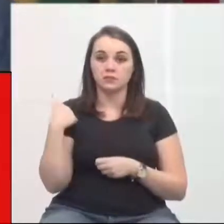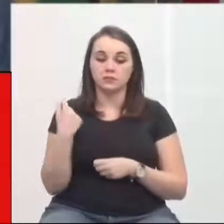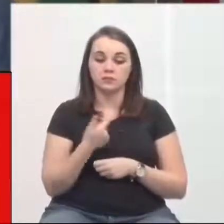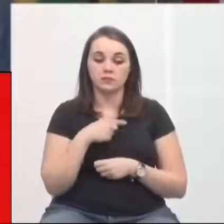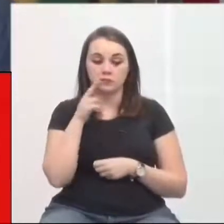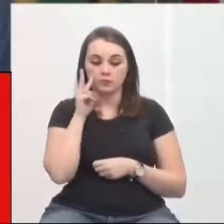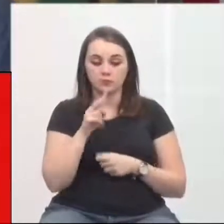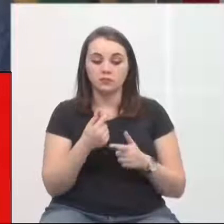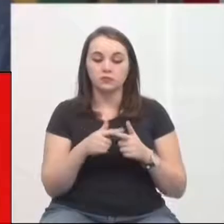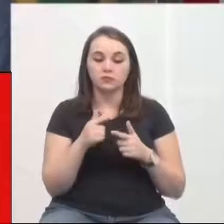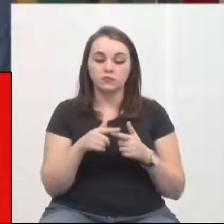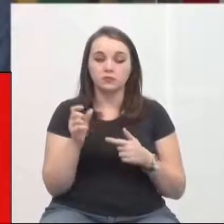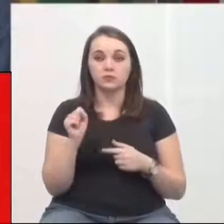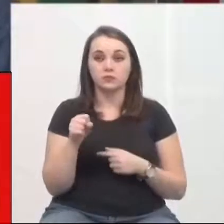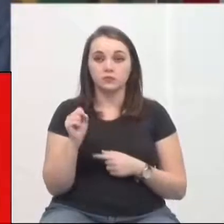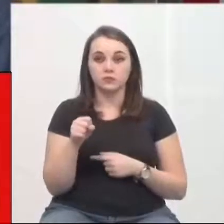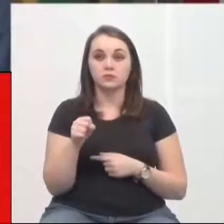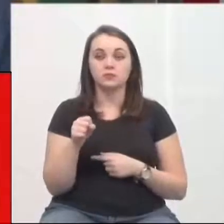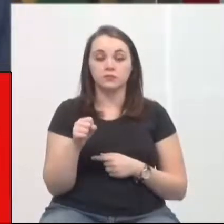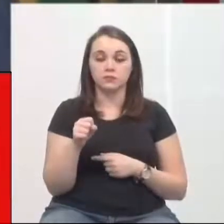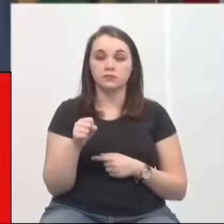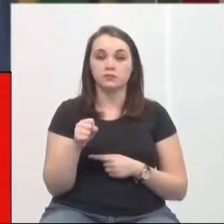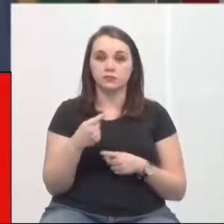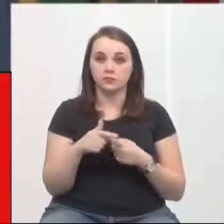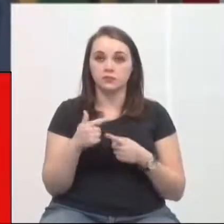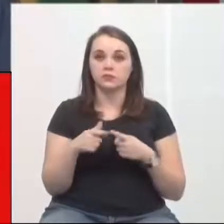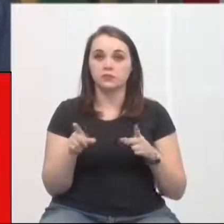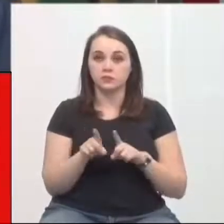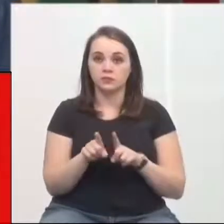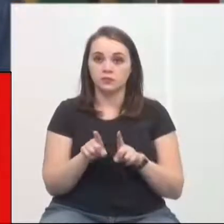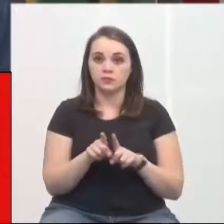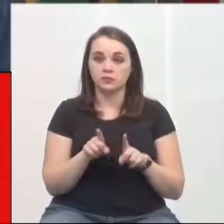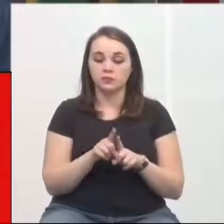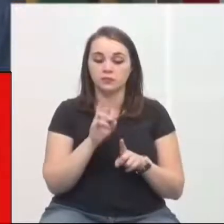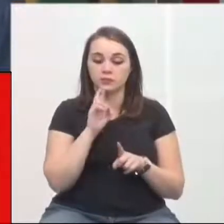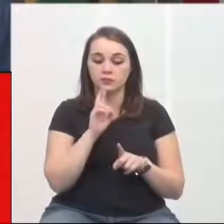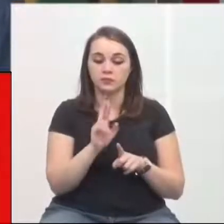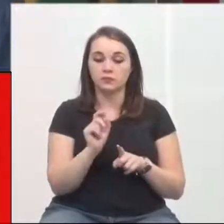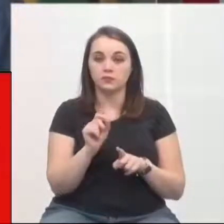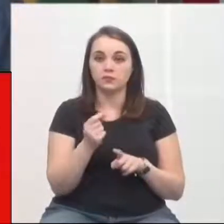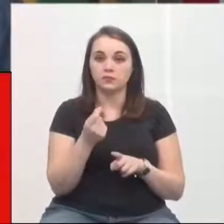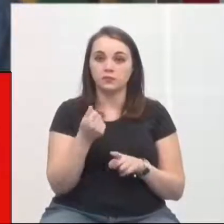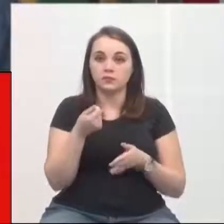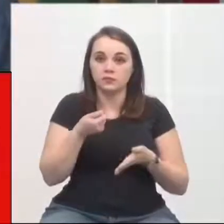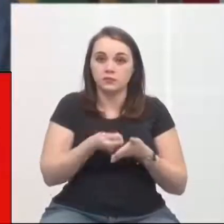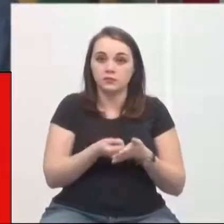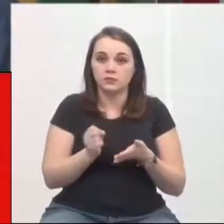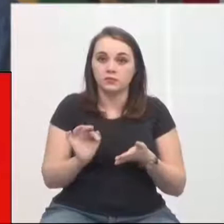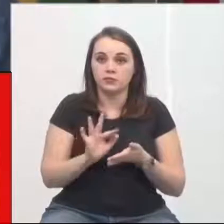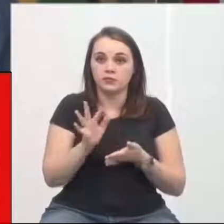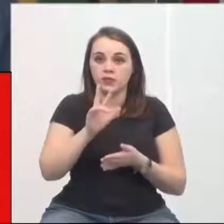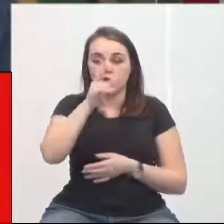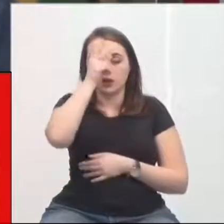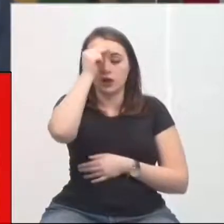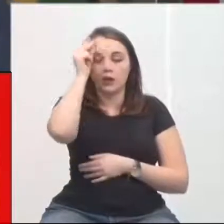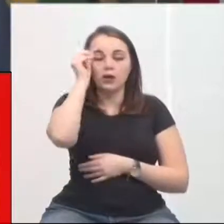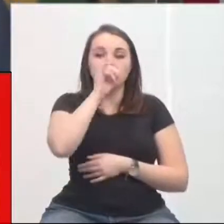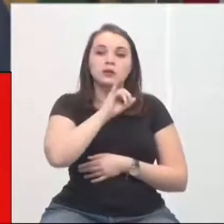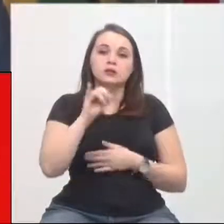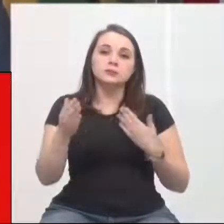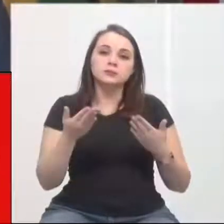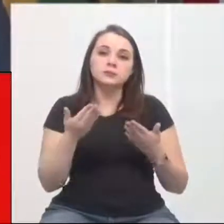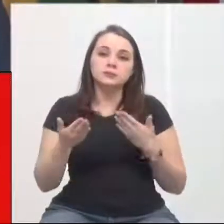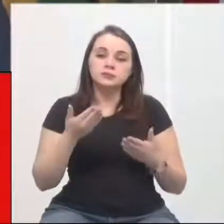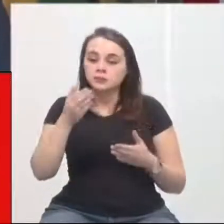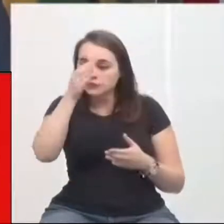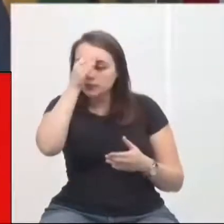um problema também, secretário. E esse problema resulta em maiores custos para a prefeitura. Se comparar a Criciúma